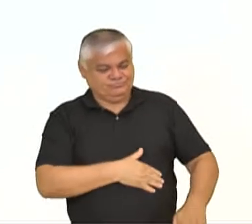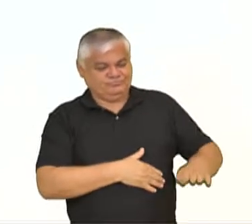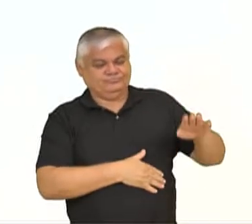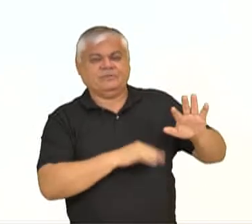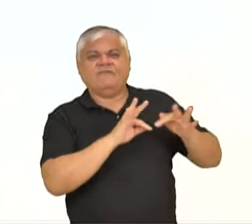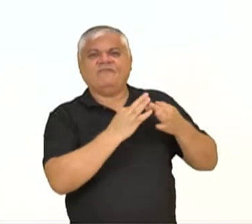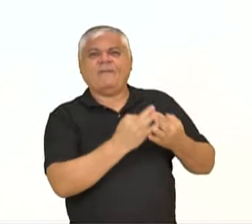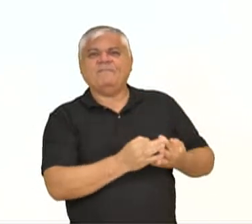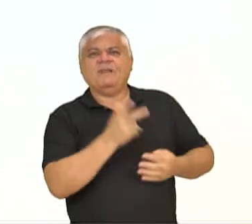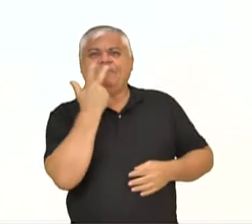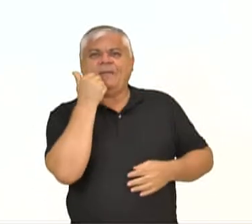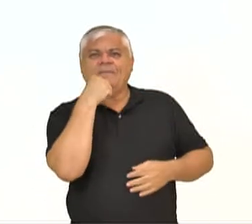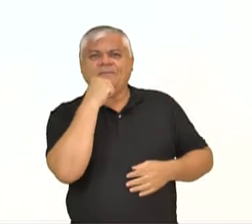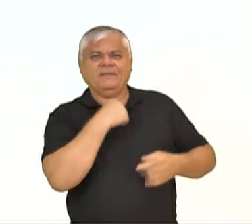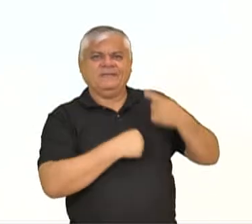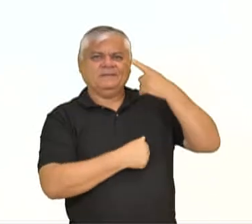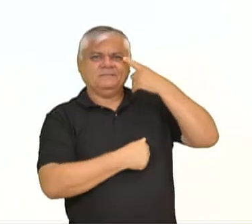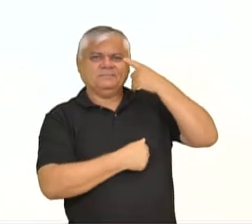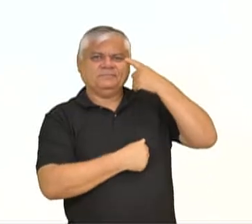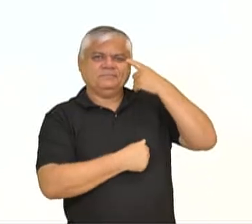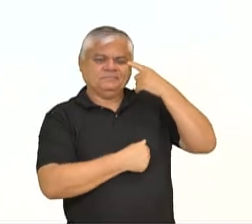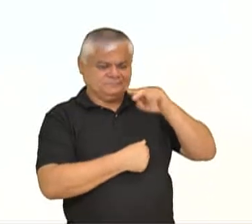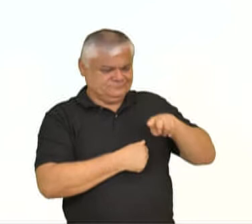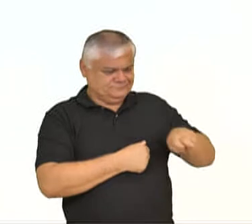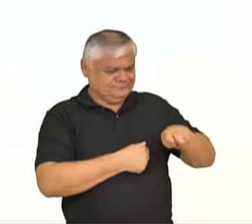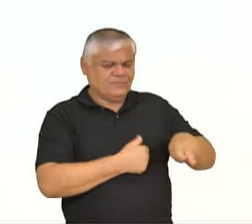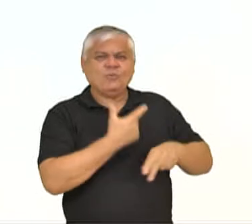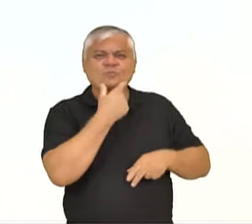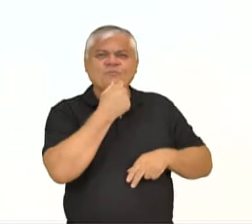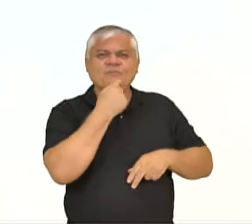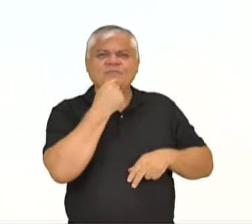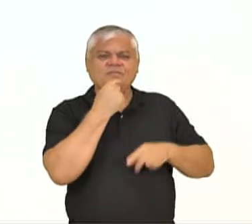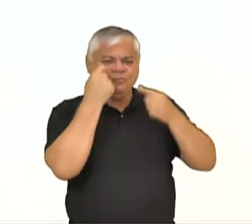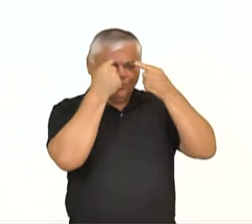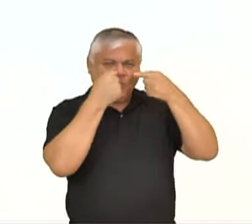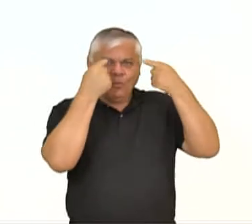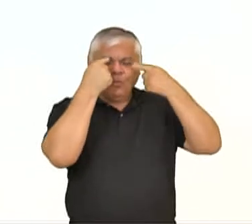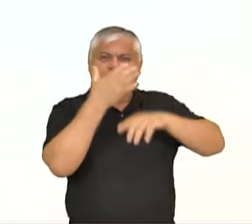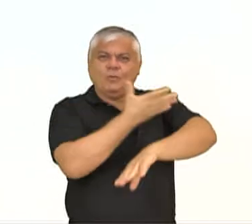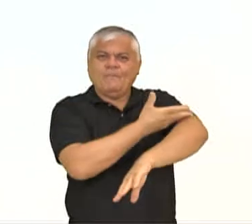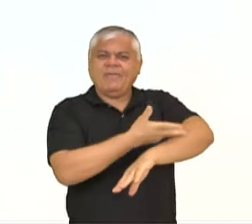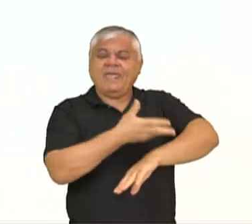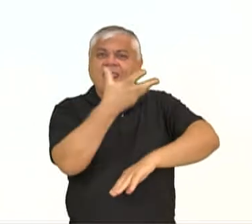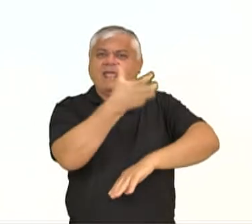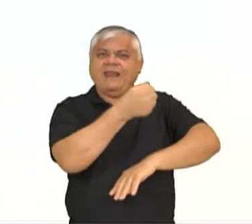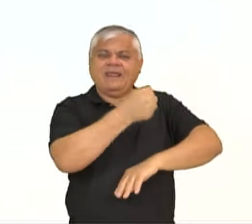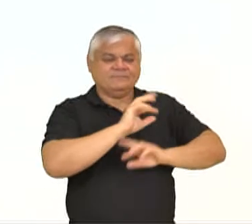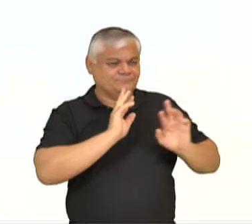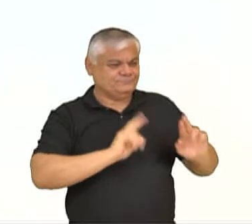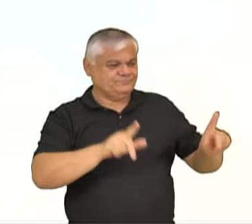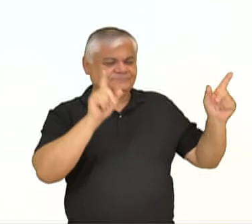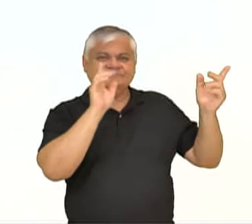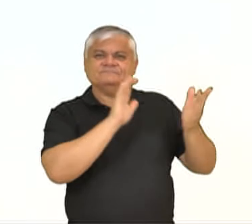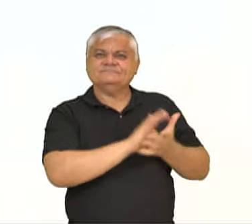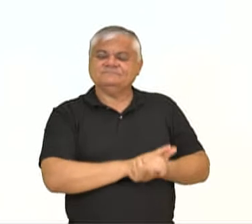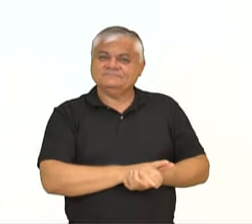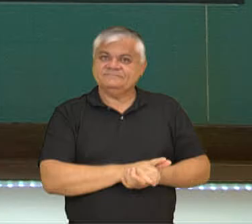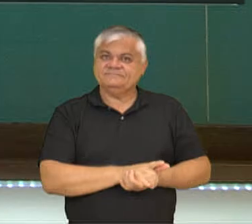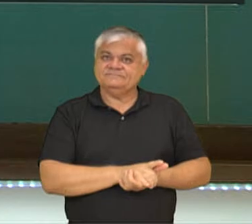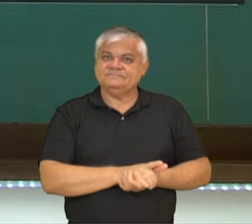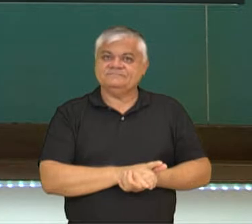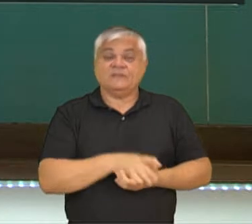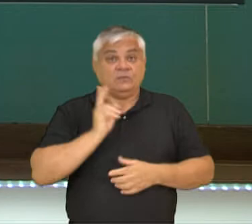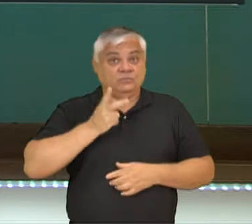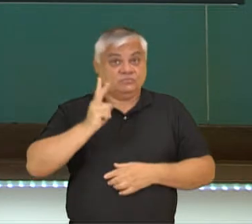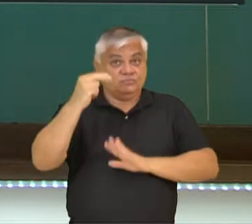de orientais, que nunca entenderam o fato de terem um filho claro com olhos redondos.